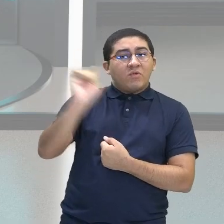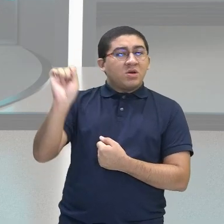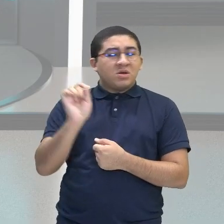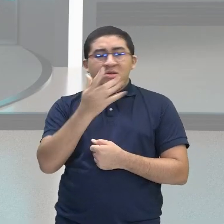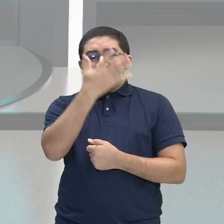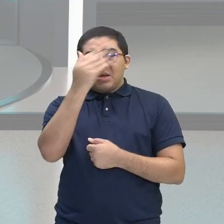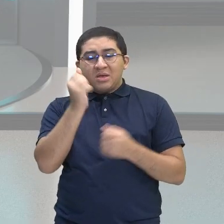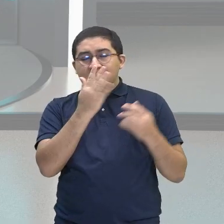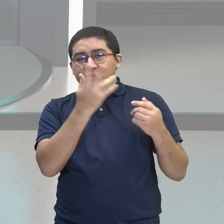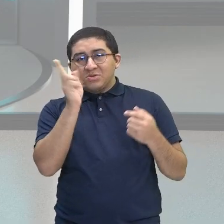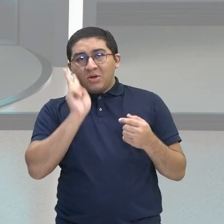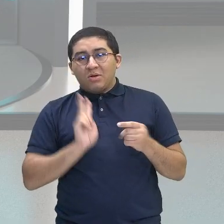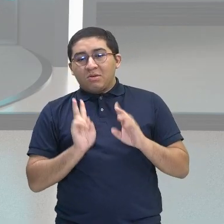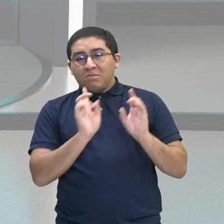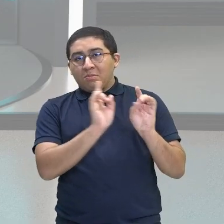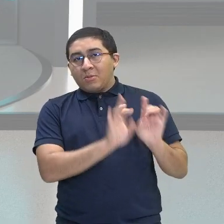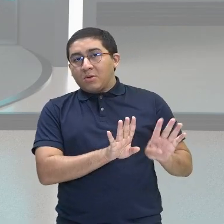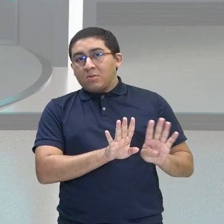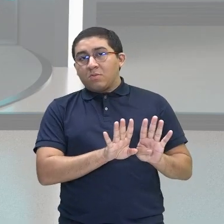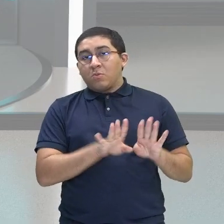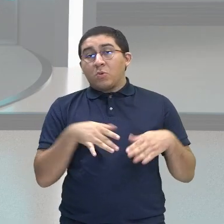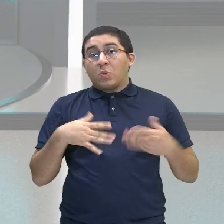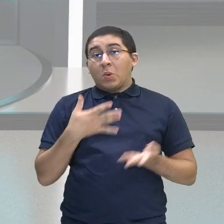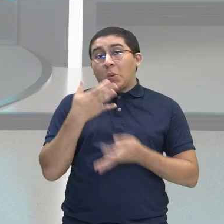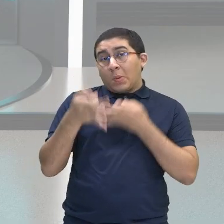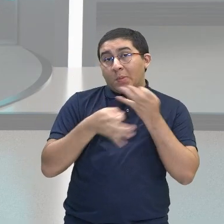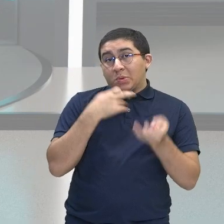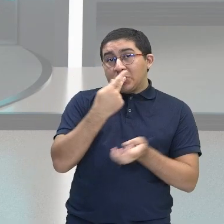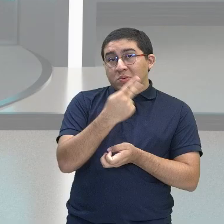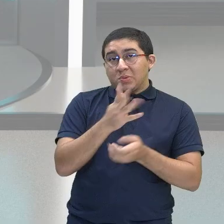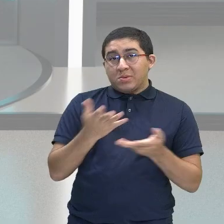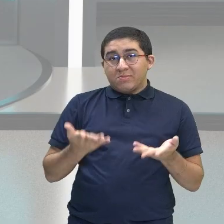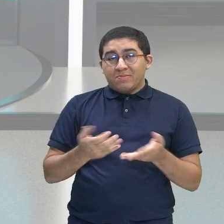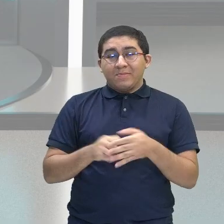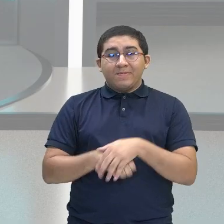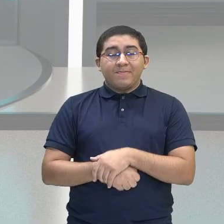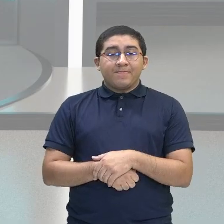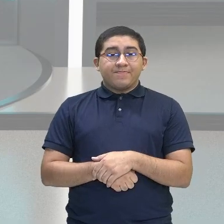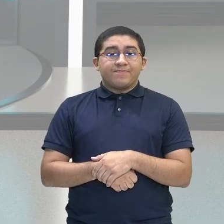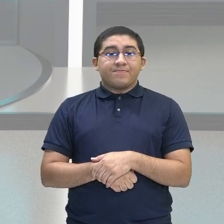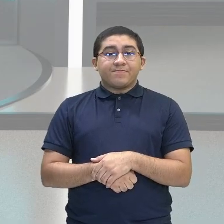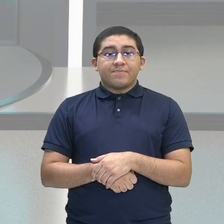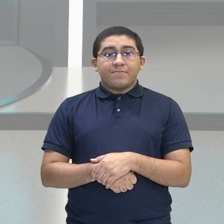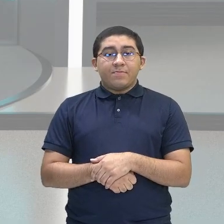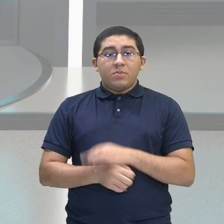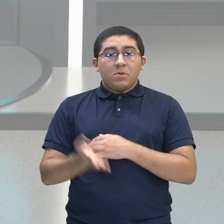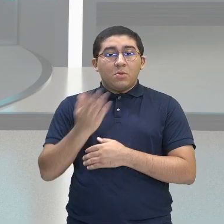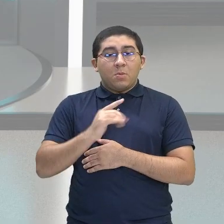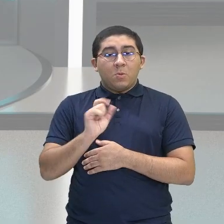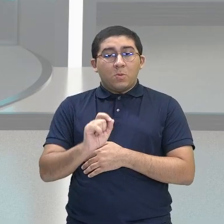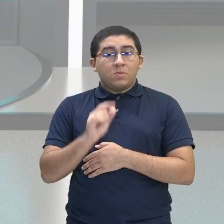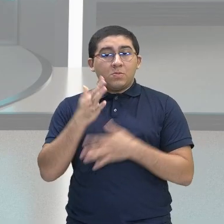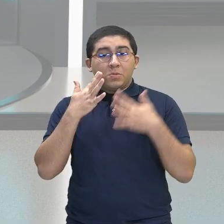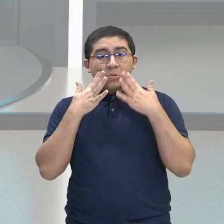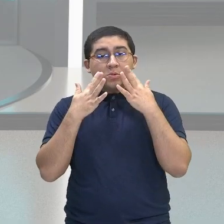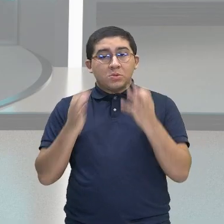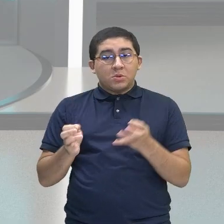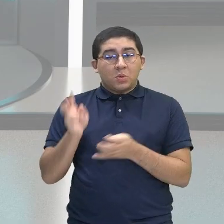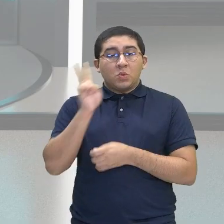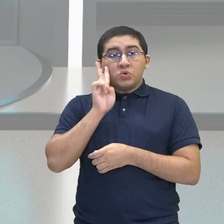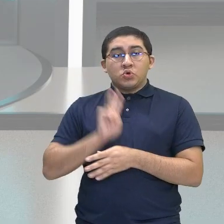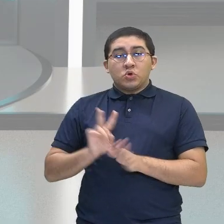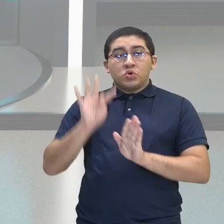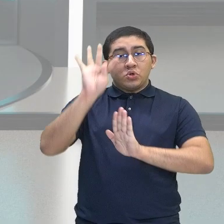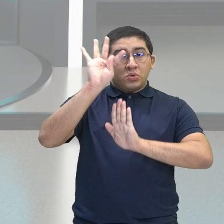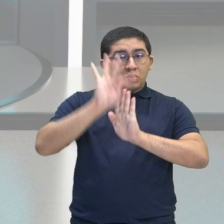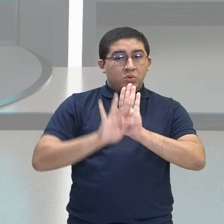história? O que vocês fariam aí se fossem o Pedro e a Potira? Ok? Agora vocês vão acompanhar comigo a história de novo,